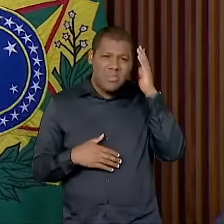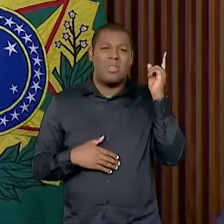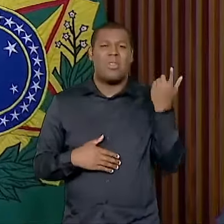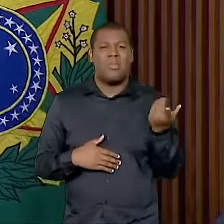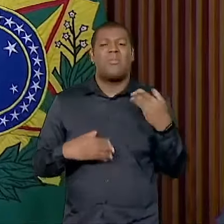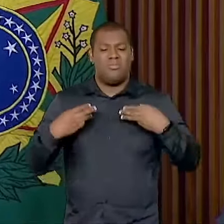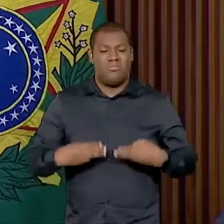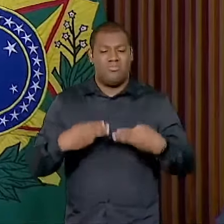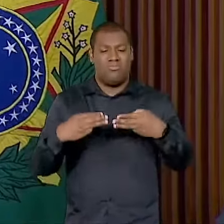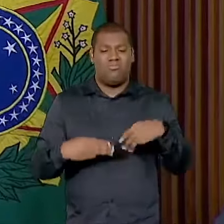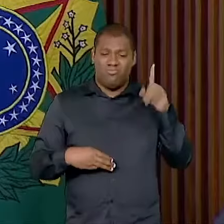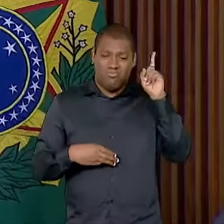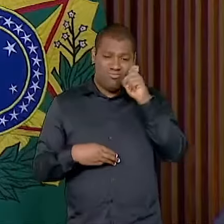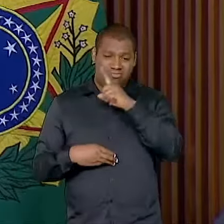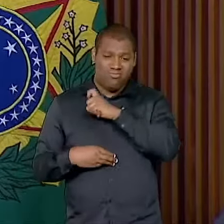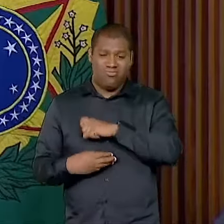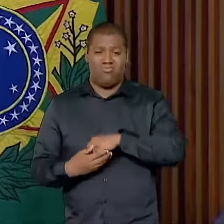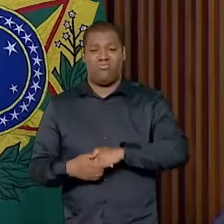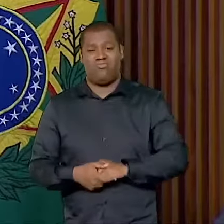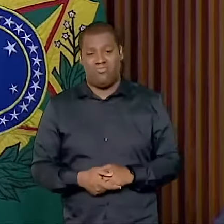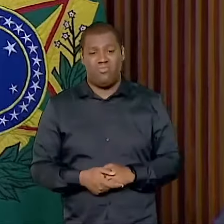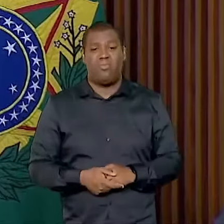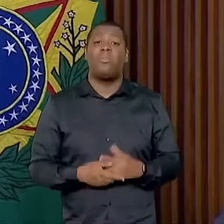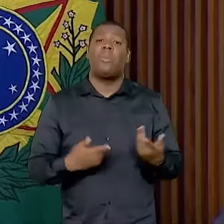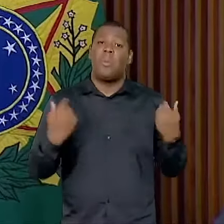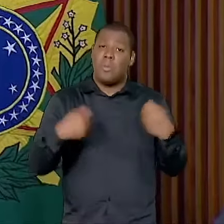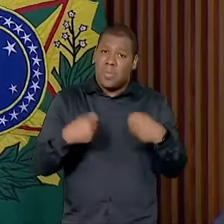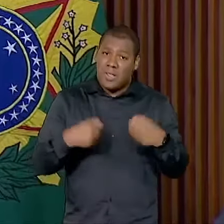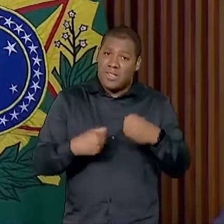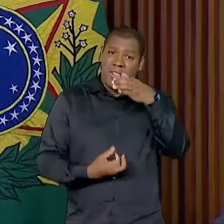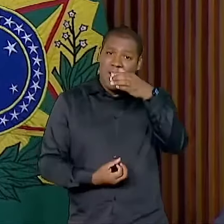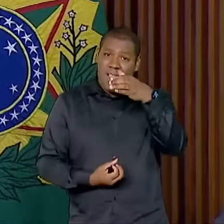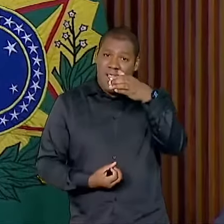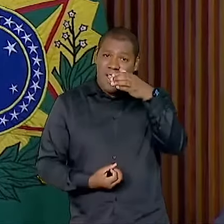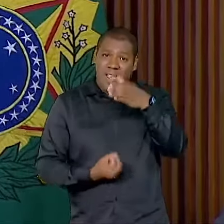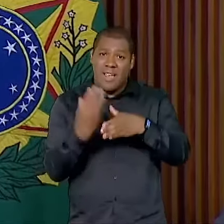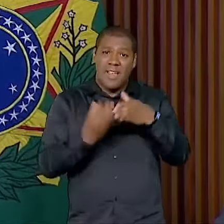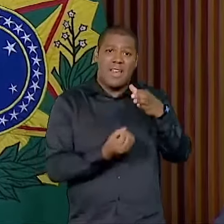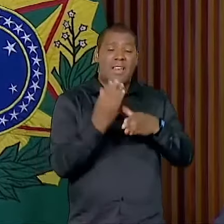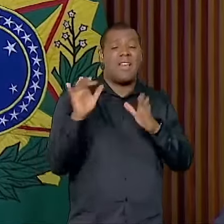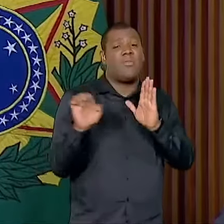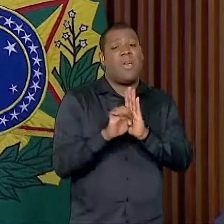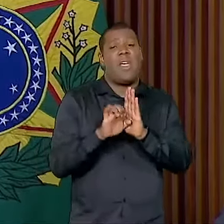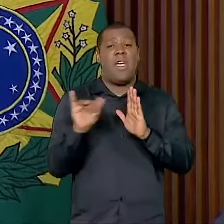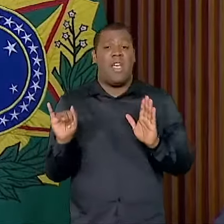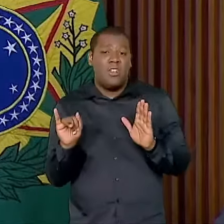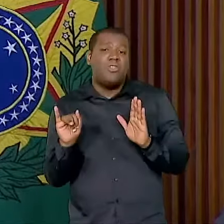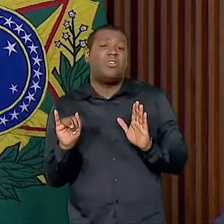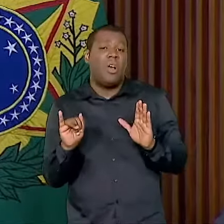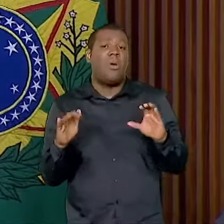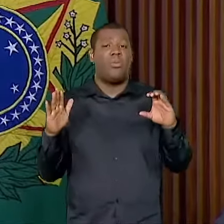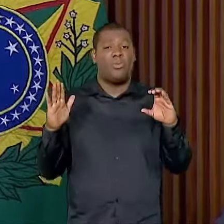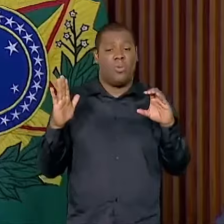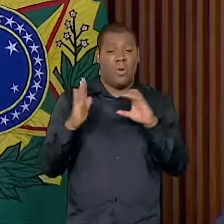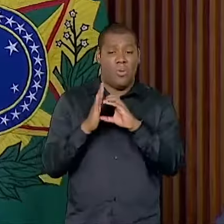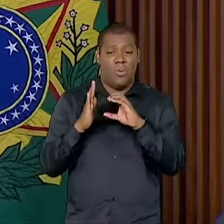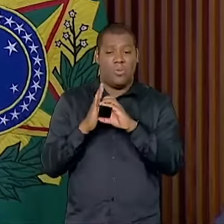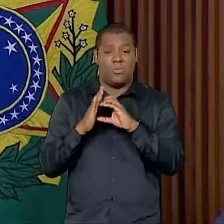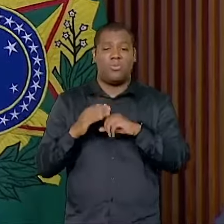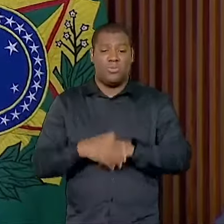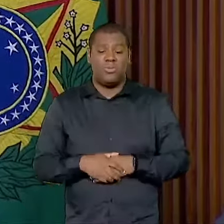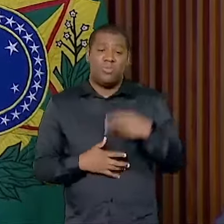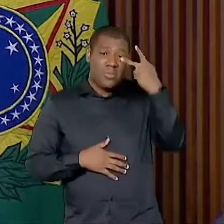conseguimos ainda suprir todas as demandas de concurso para vencer o obstáculo de muita gente que se